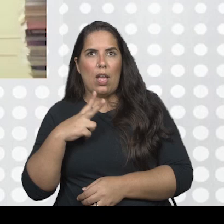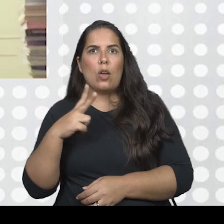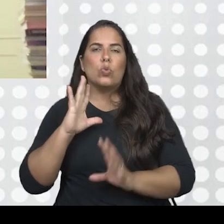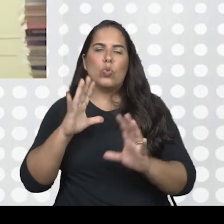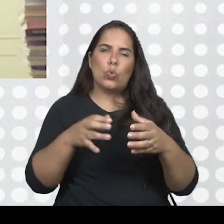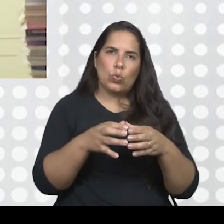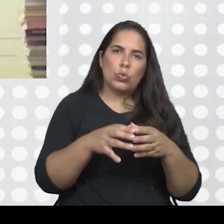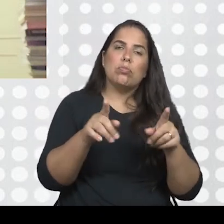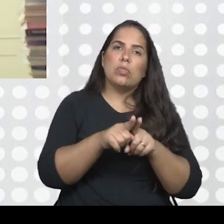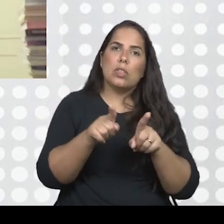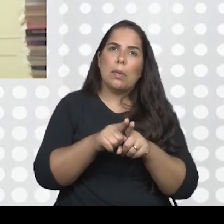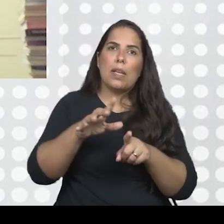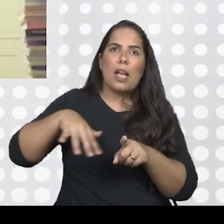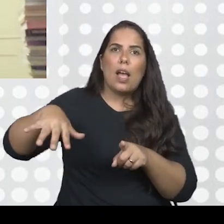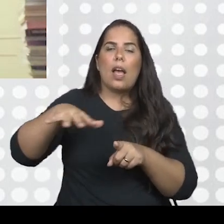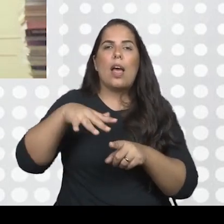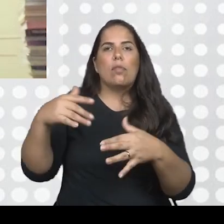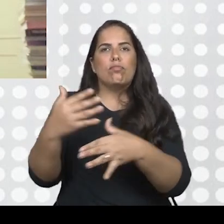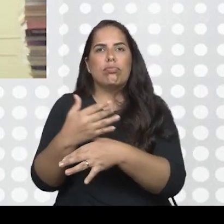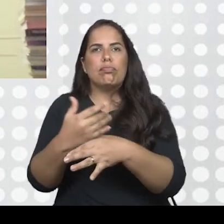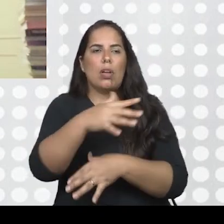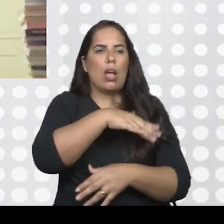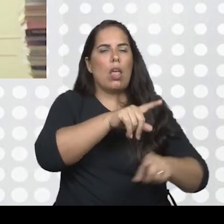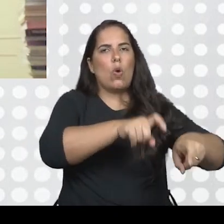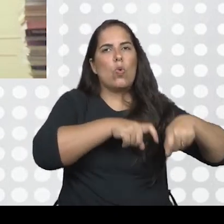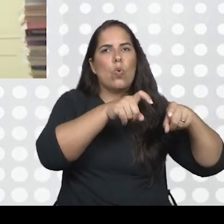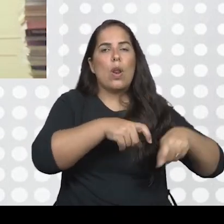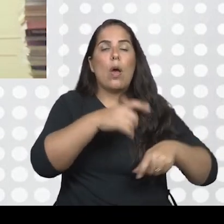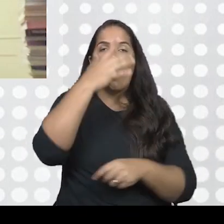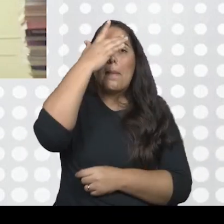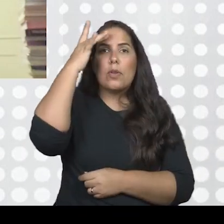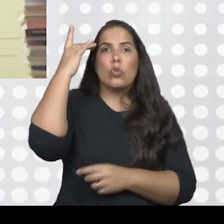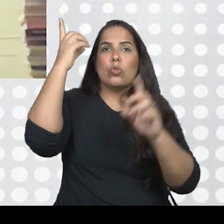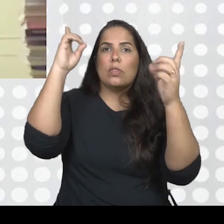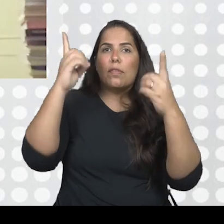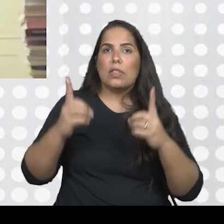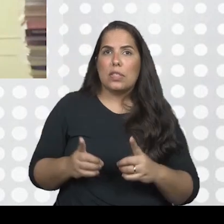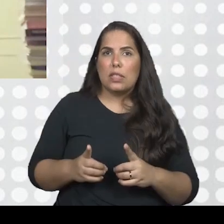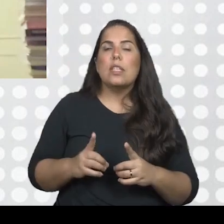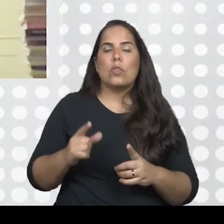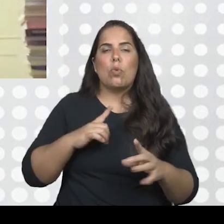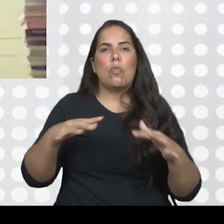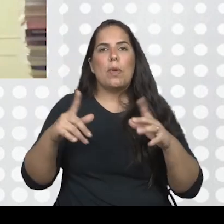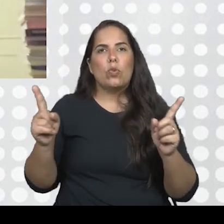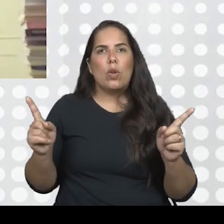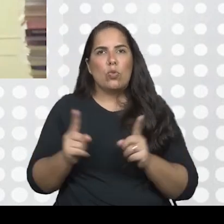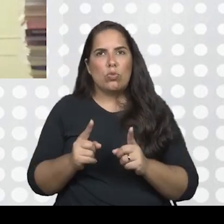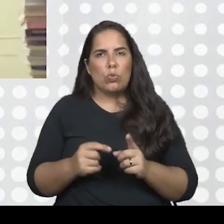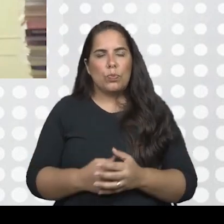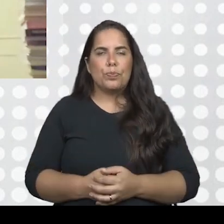uso coletivo, tanto na zona urbana como na rural, por pessoa com deficiência ou mobilidade